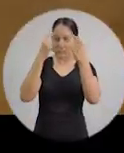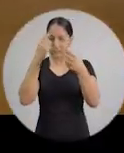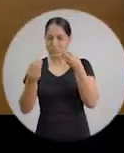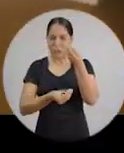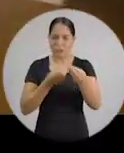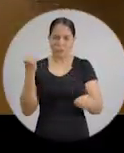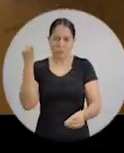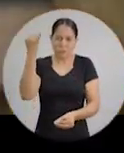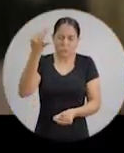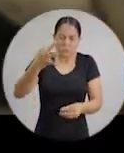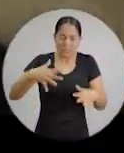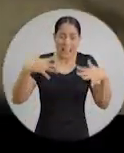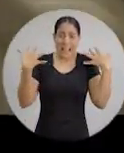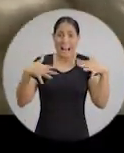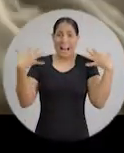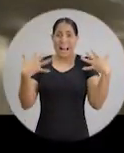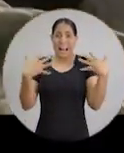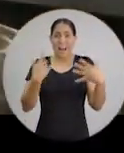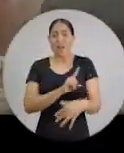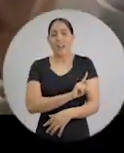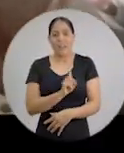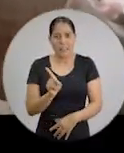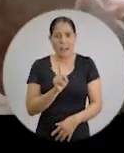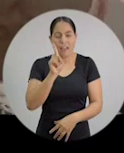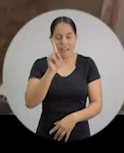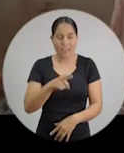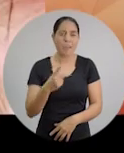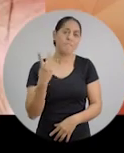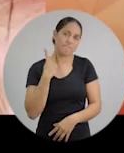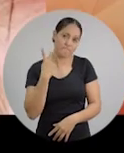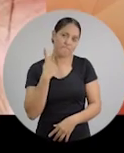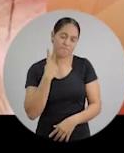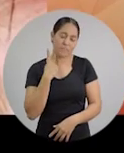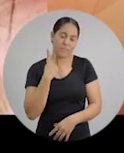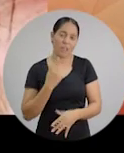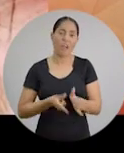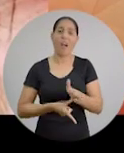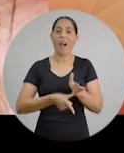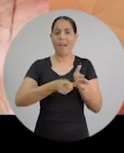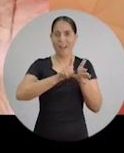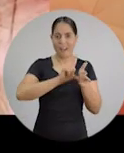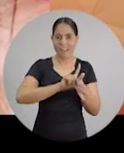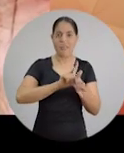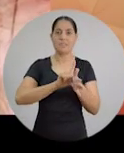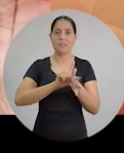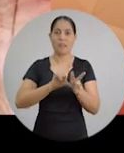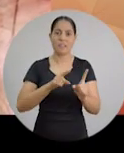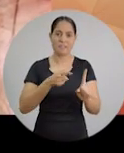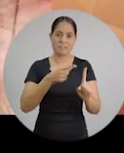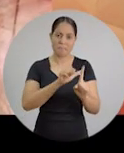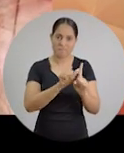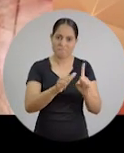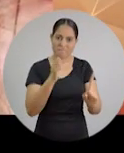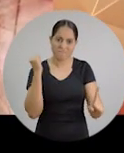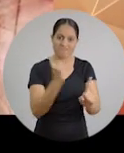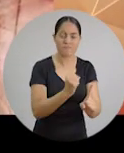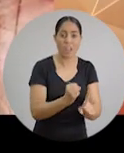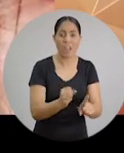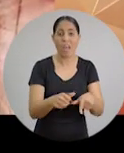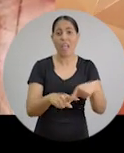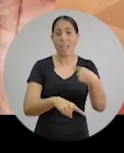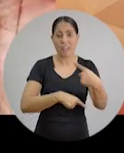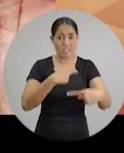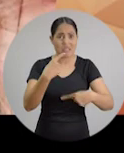do apartamento dão ideia da madrugada de terror. Essa é a vítima, Elaine Pérez Caparrós, antes